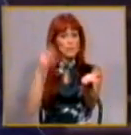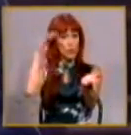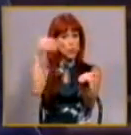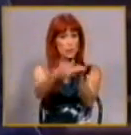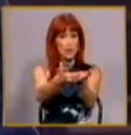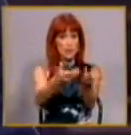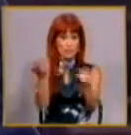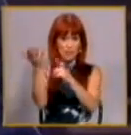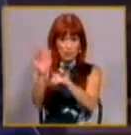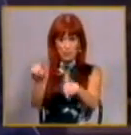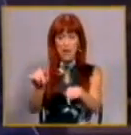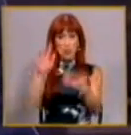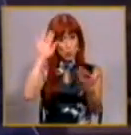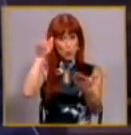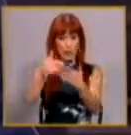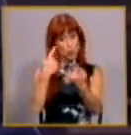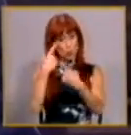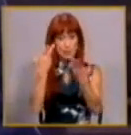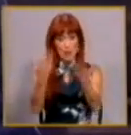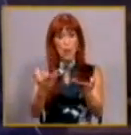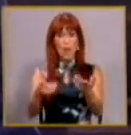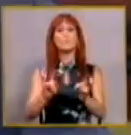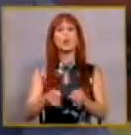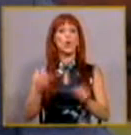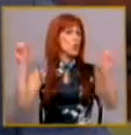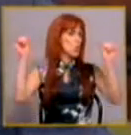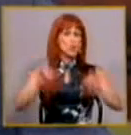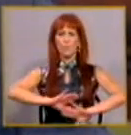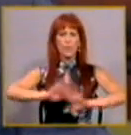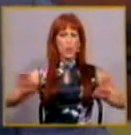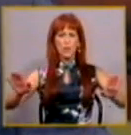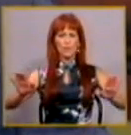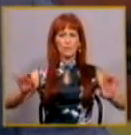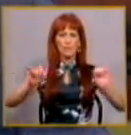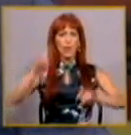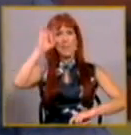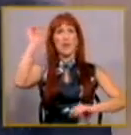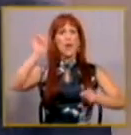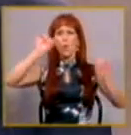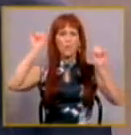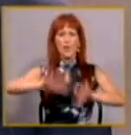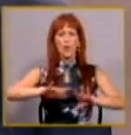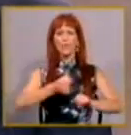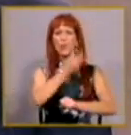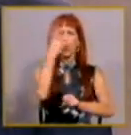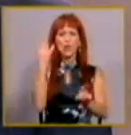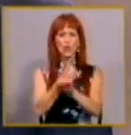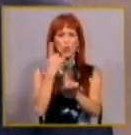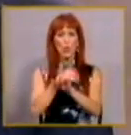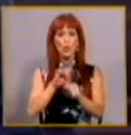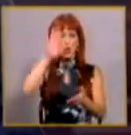resultados, nomeadamente estes que acabam de ser conhecidos, são os piores que podíamos imaginar. Um conjunto